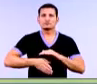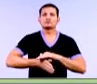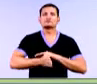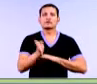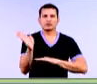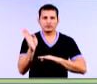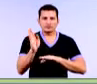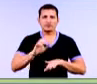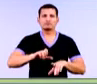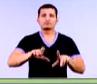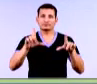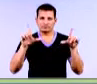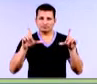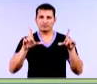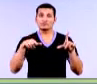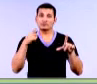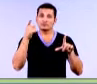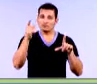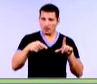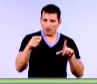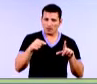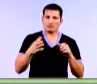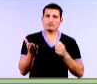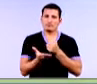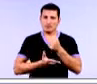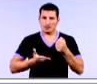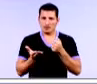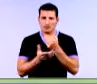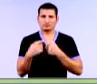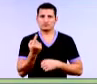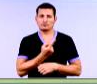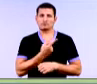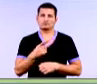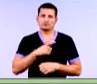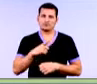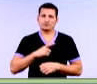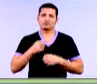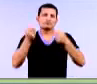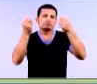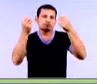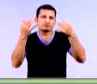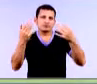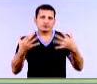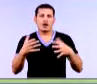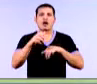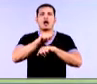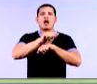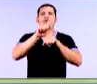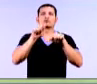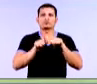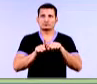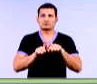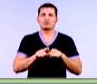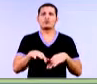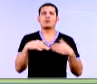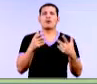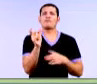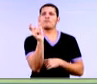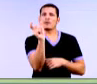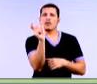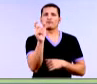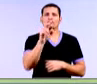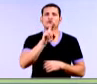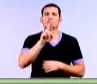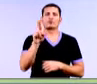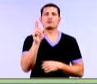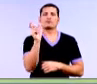saída. Então, isso é o básico que nós temos para definir um algoritmo. E quais são as nomenclaturas? Vamos dar uma olhada aí nas regrinhas.